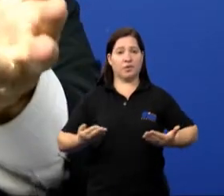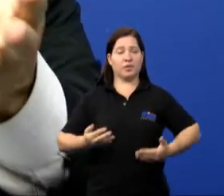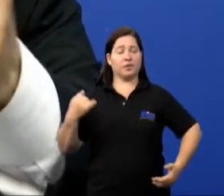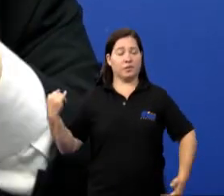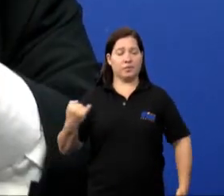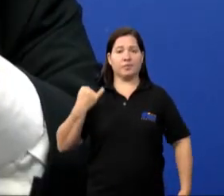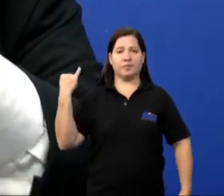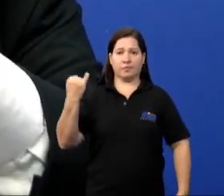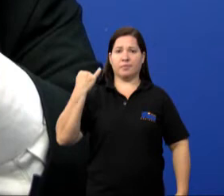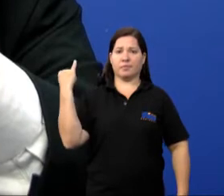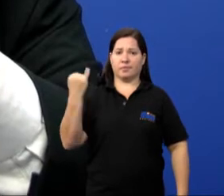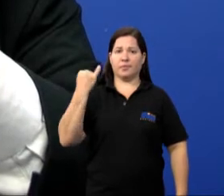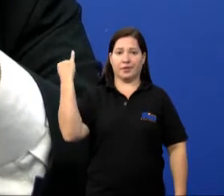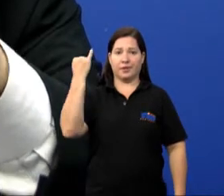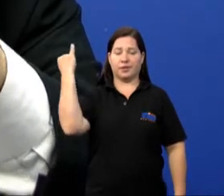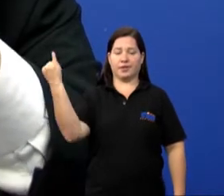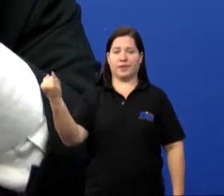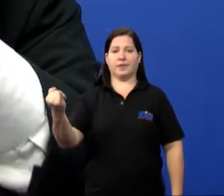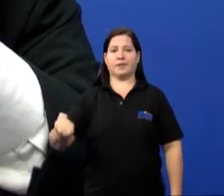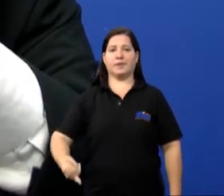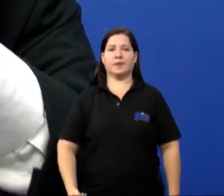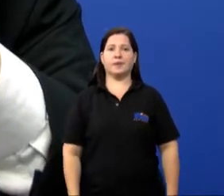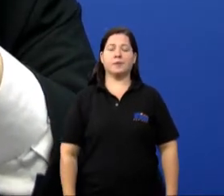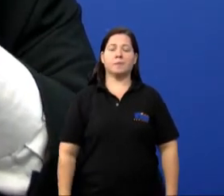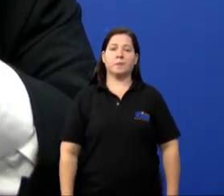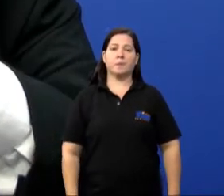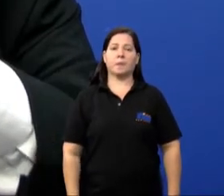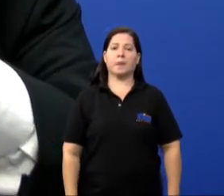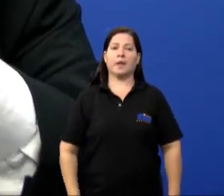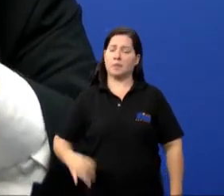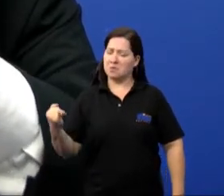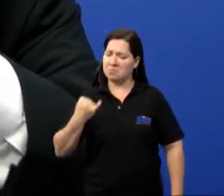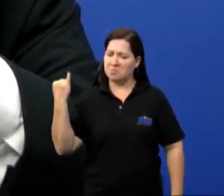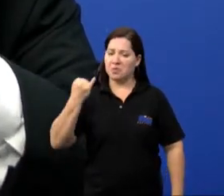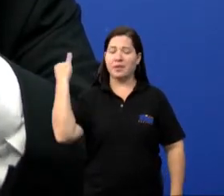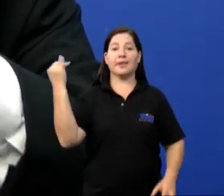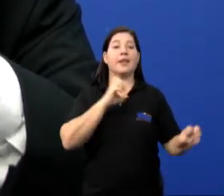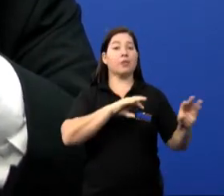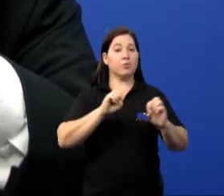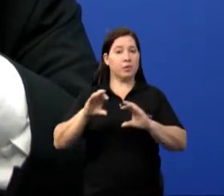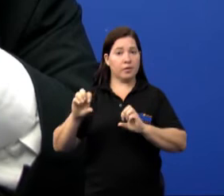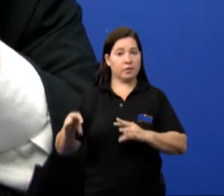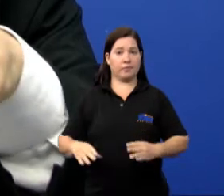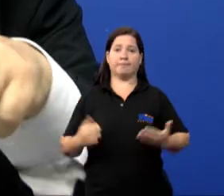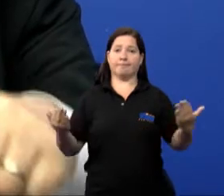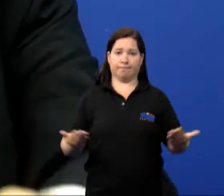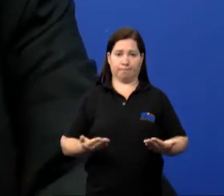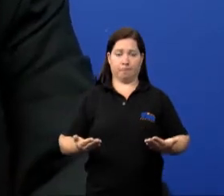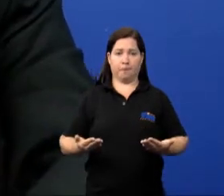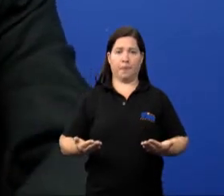entre parênteses, esse objeto, entre aspas, desculpem, principal da educação nesse momento, a